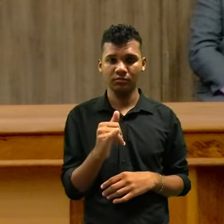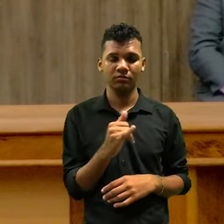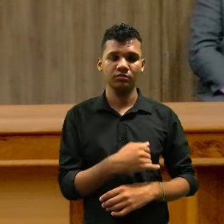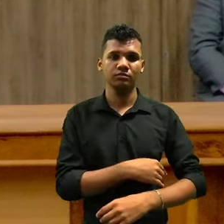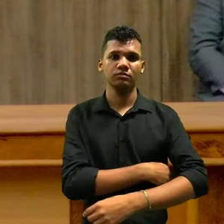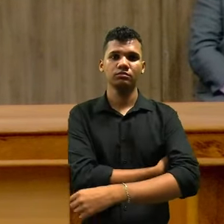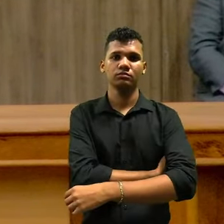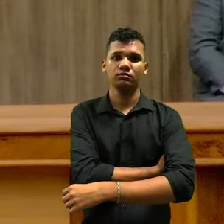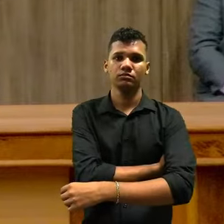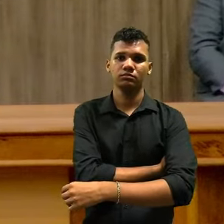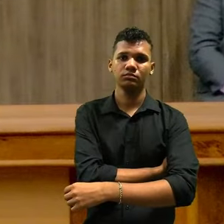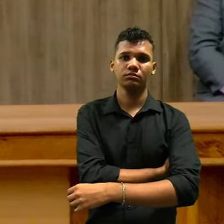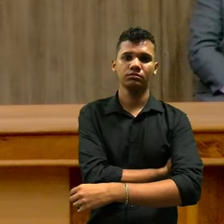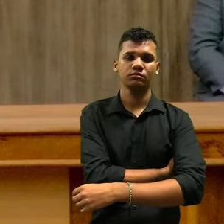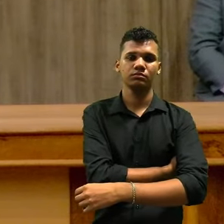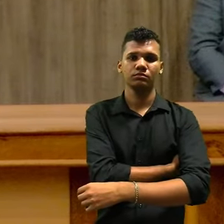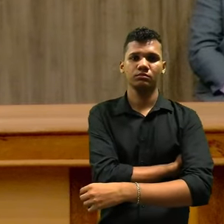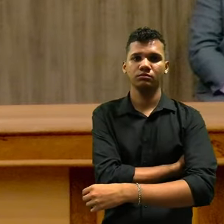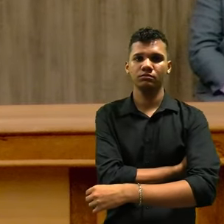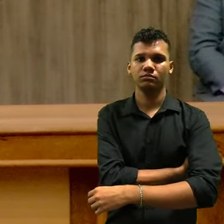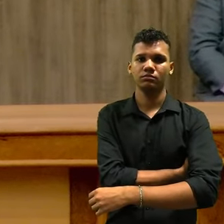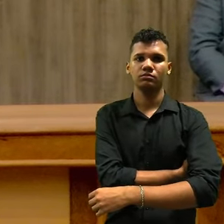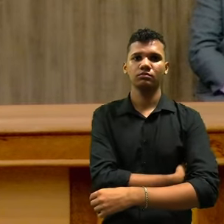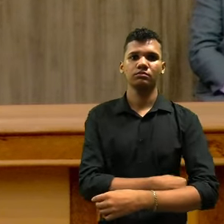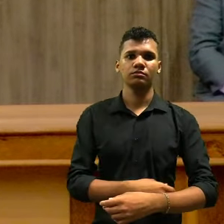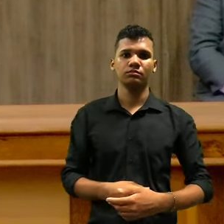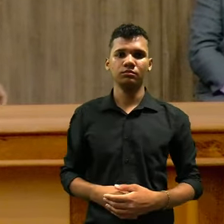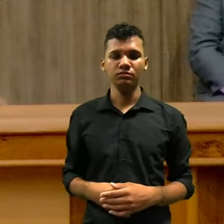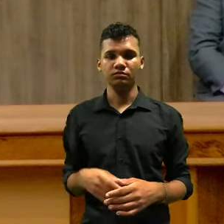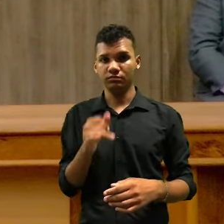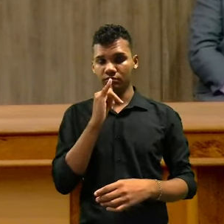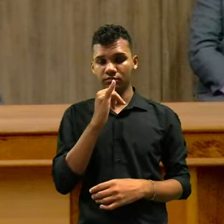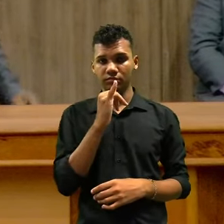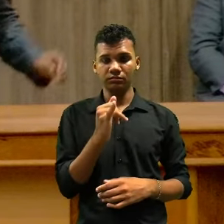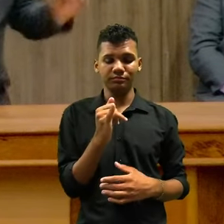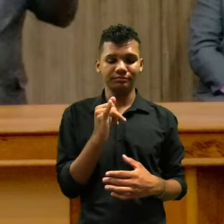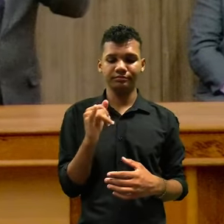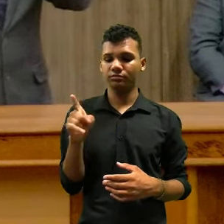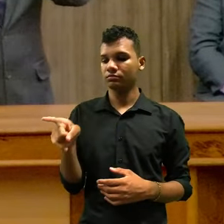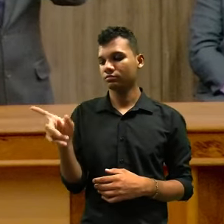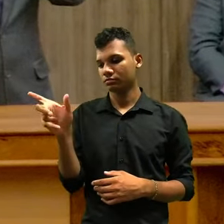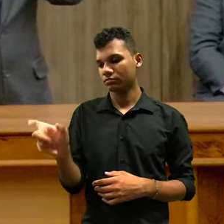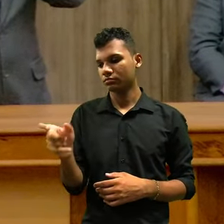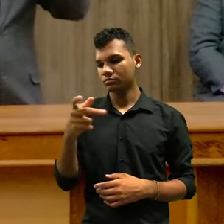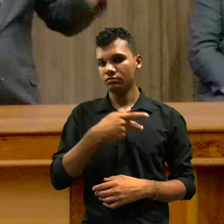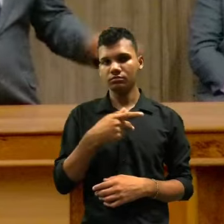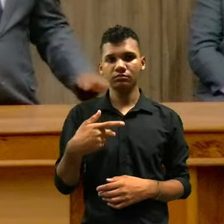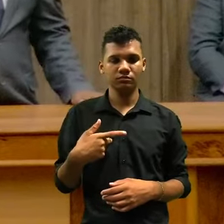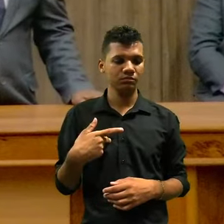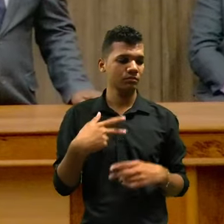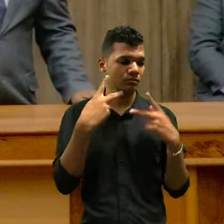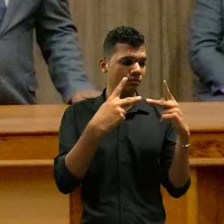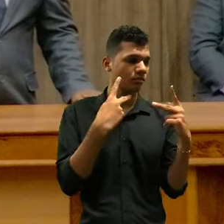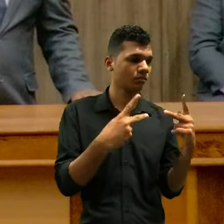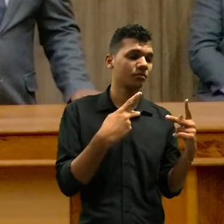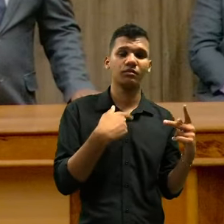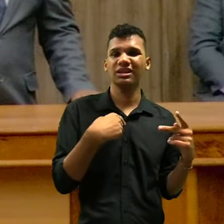comeram é assim Richard é é aquele pastor que prega só o que os outros já pregou na